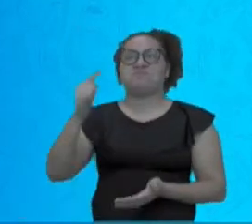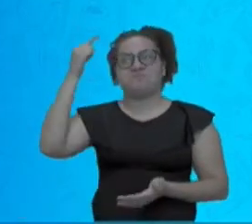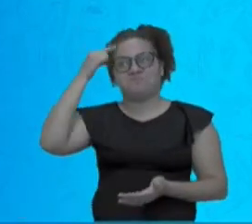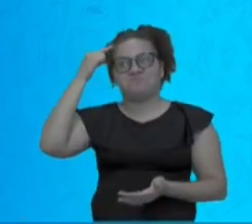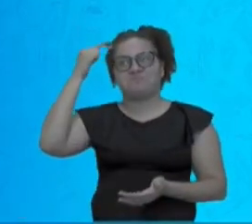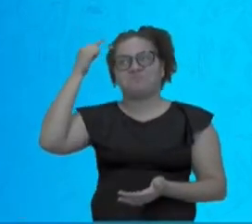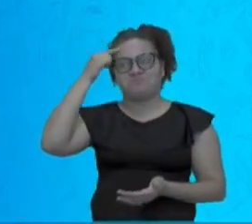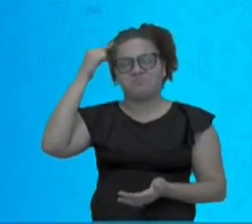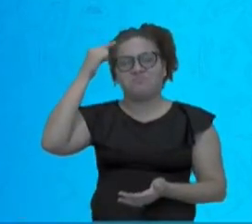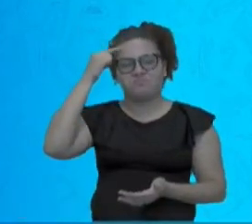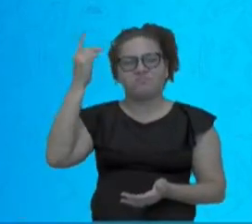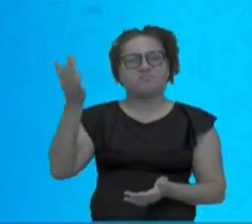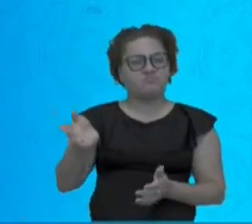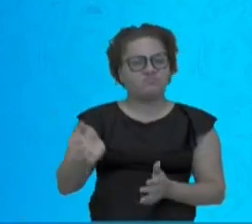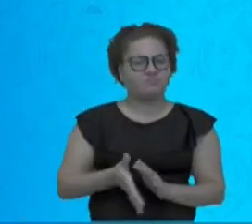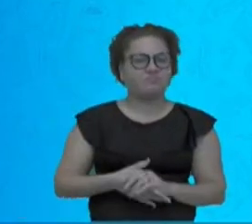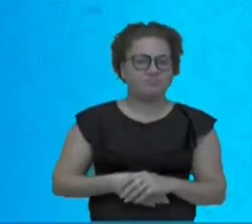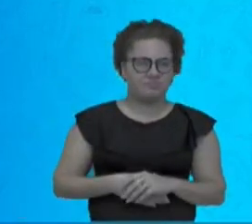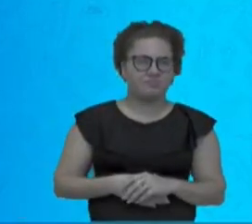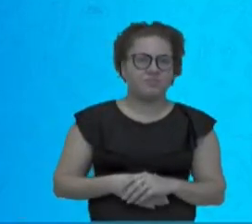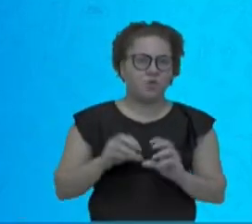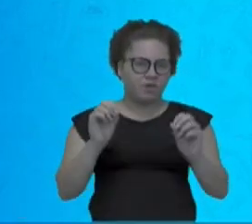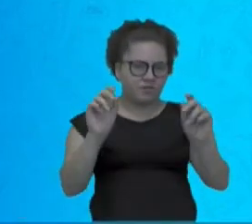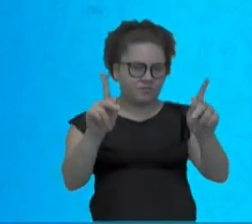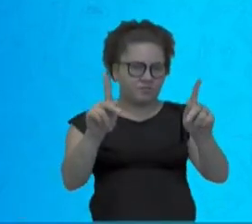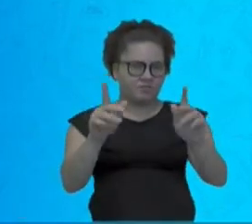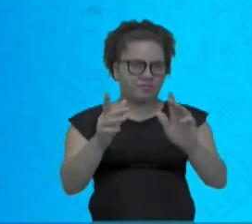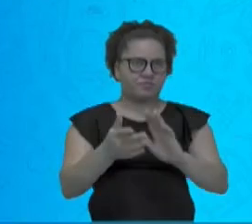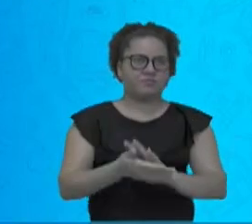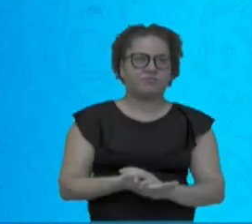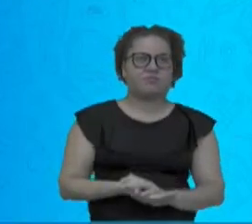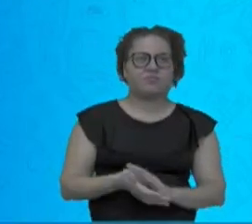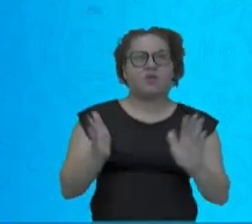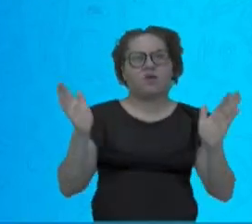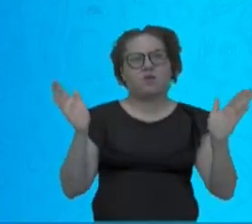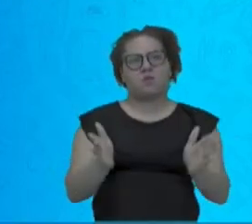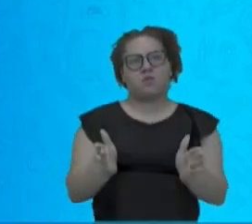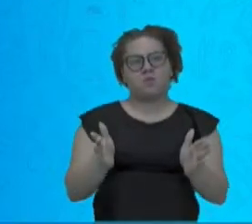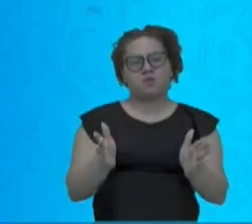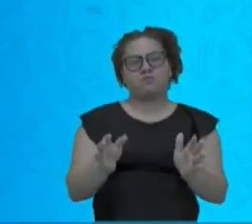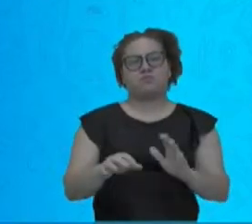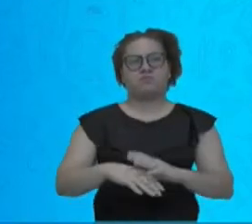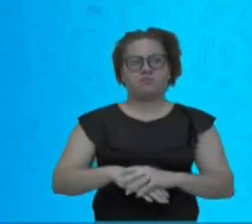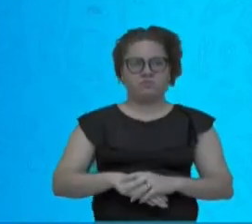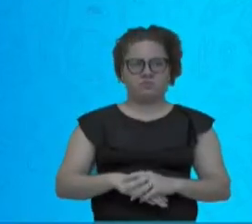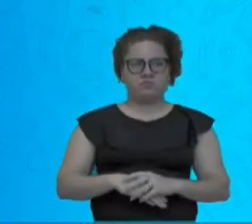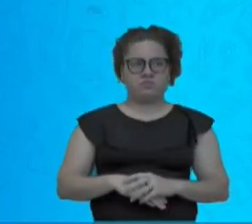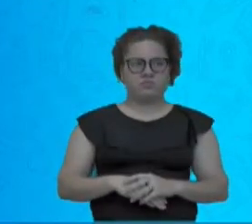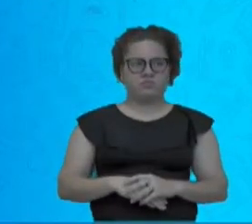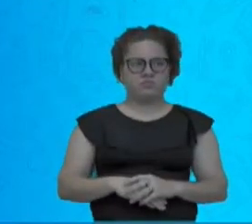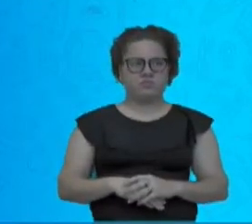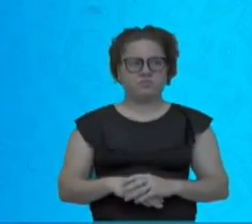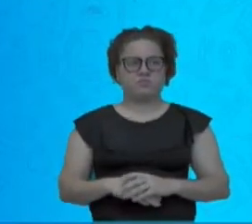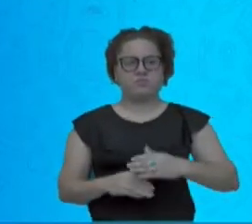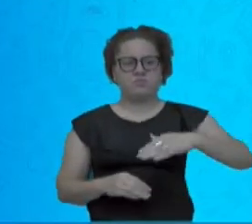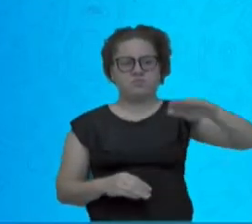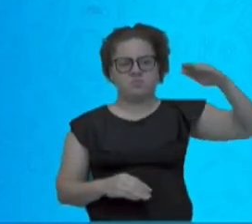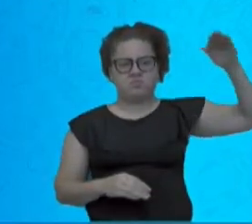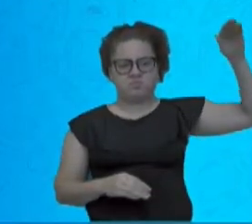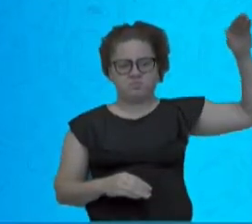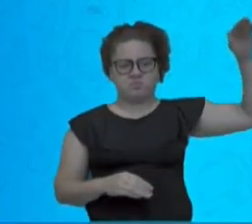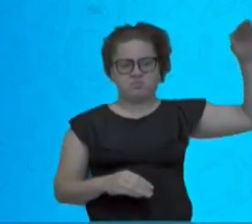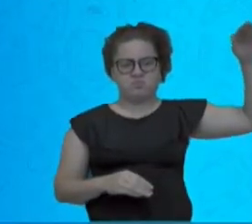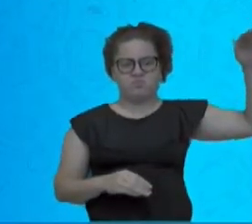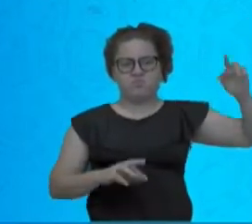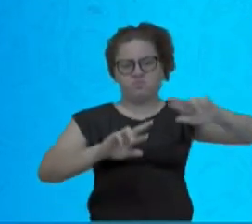repensar sobre isso. Ok? Agora nós vamos falar sobre o relevo